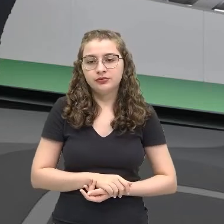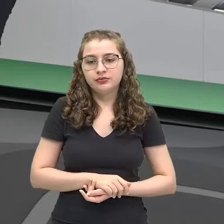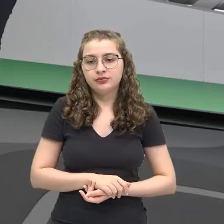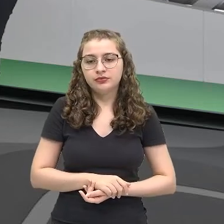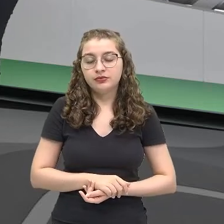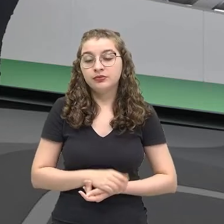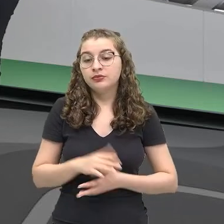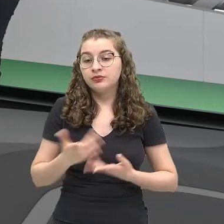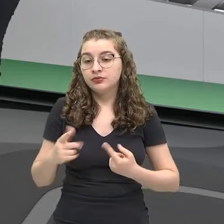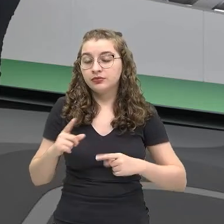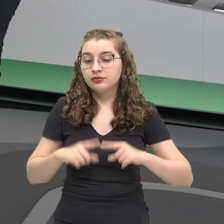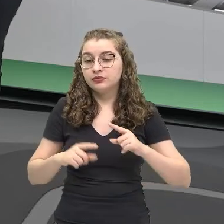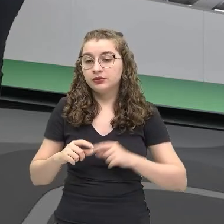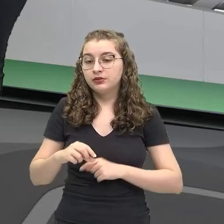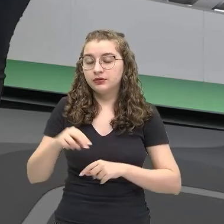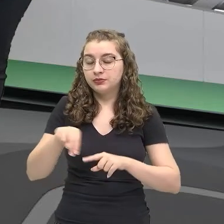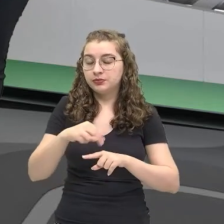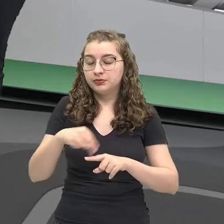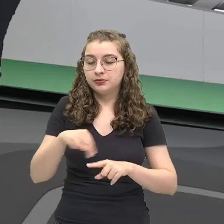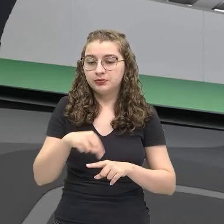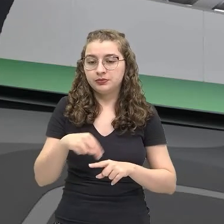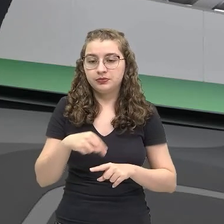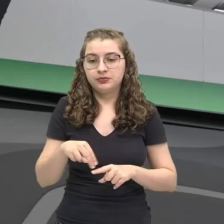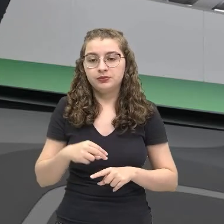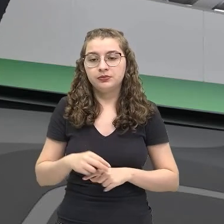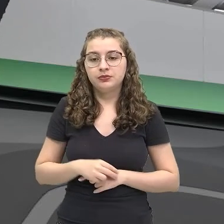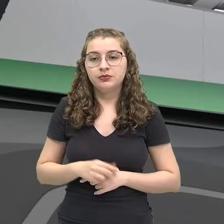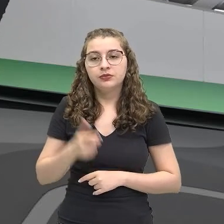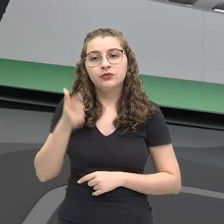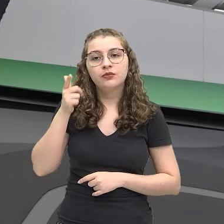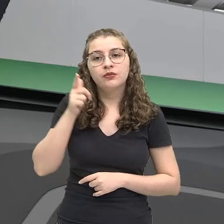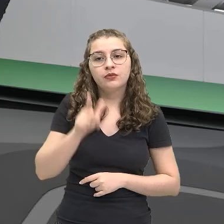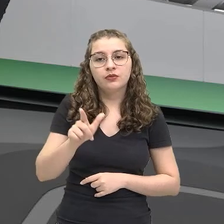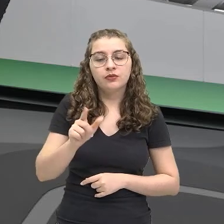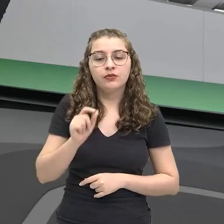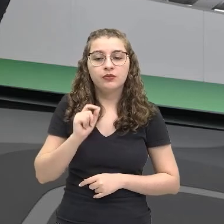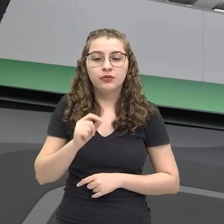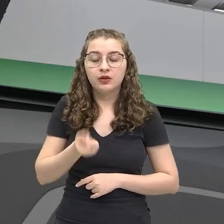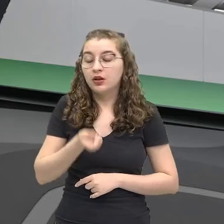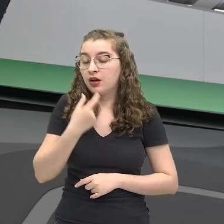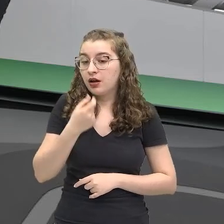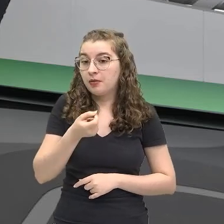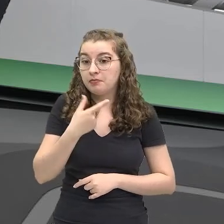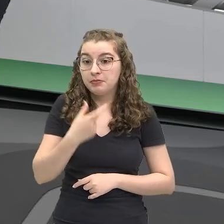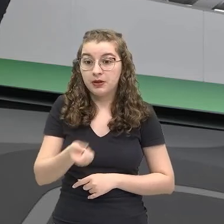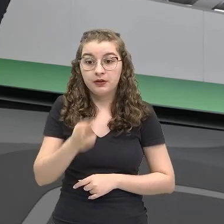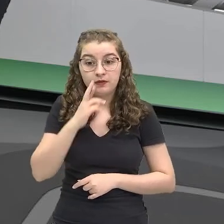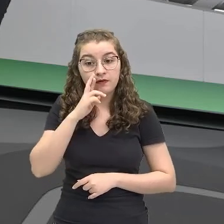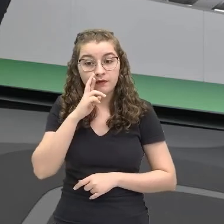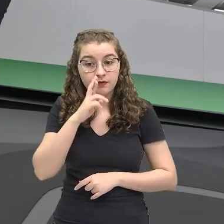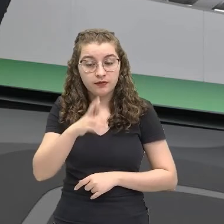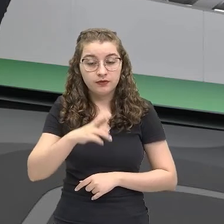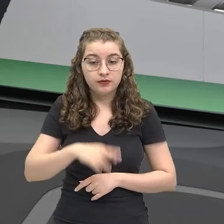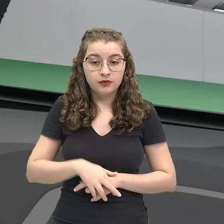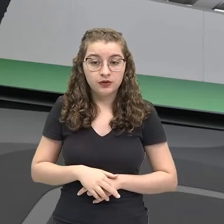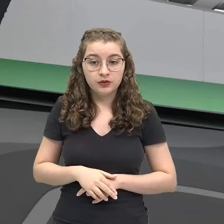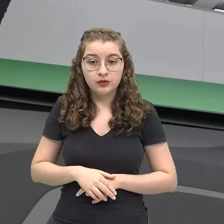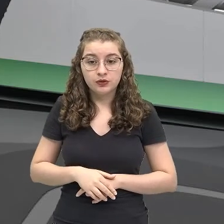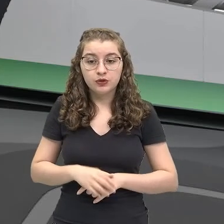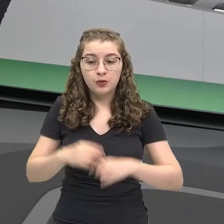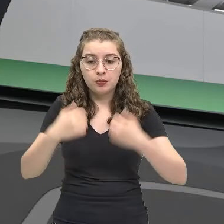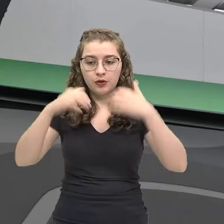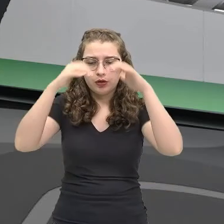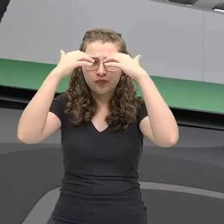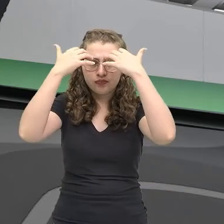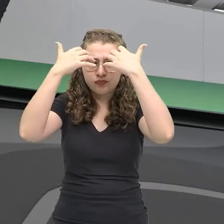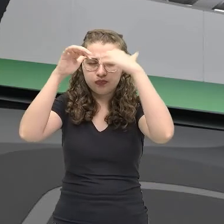os compostos nitrogenados, a gente consegue produzir medicamentos muito fortes, porque eles atingem o